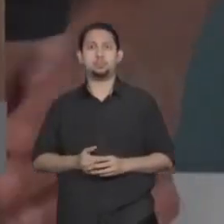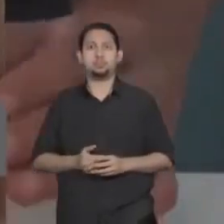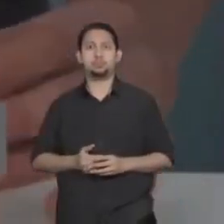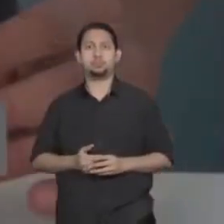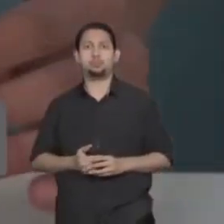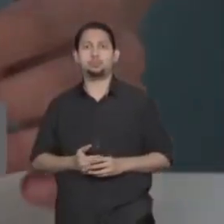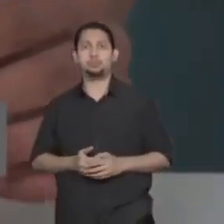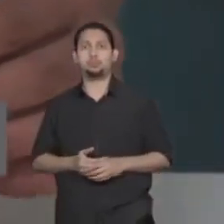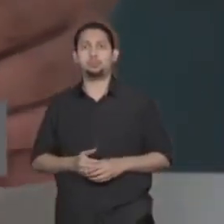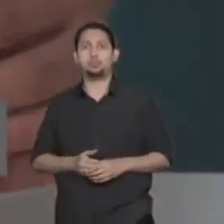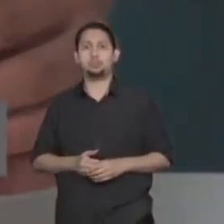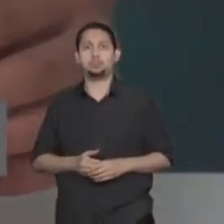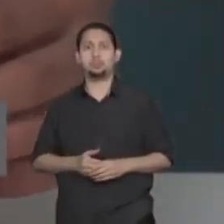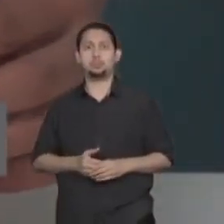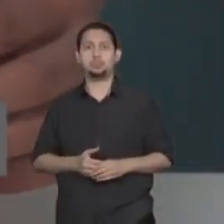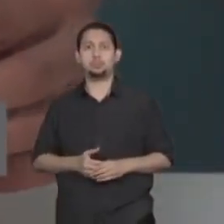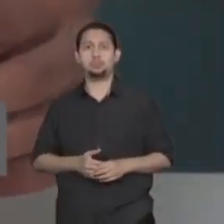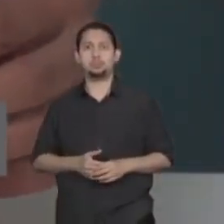Vamos lá.